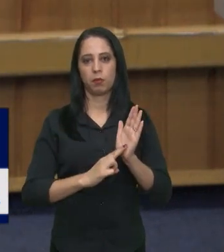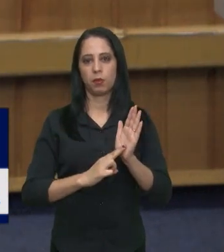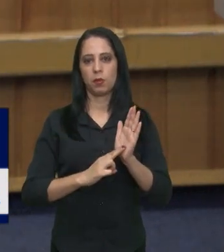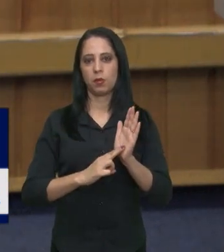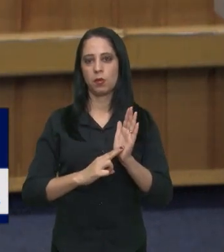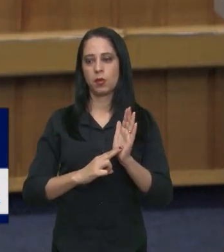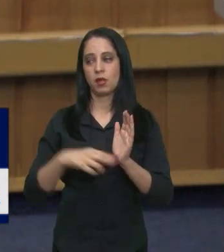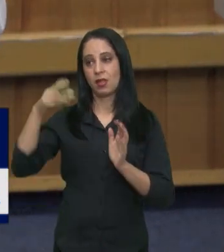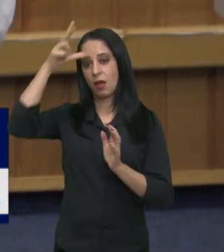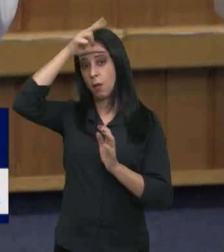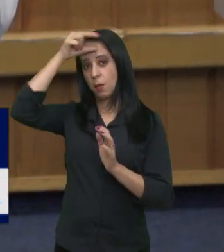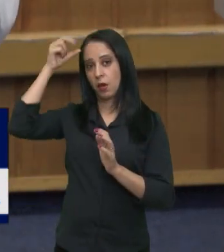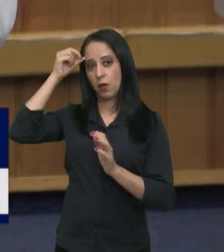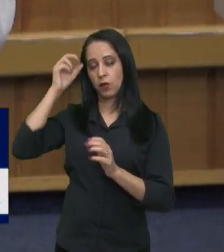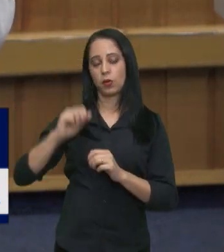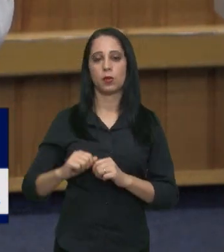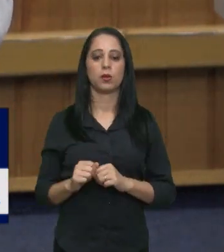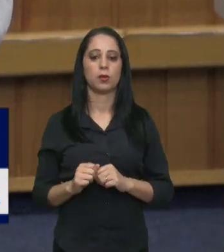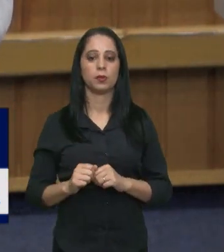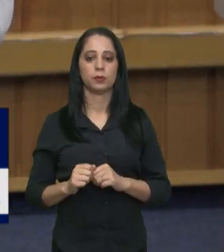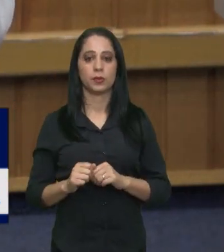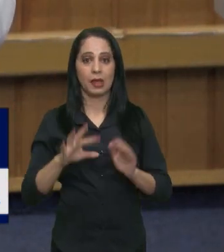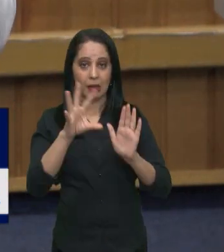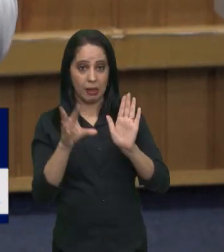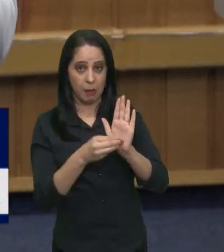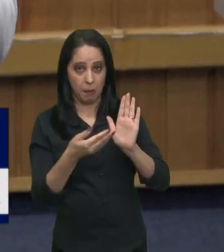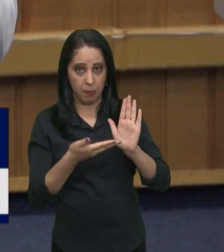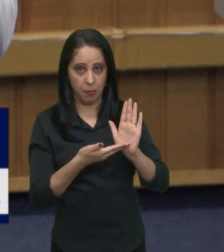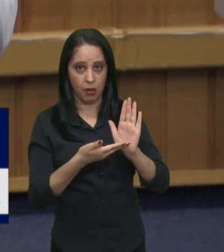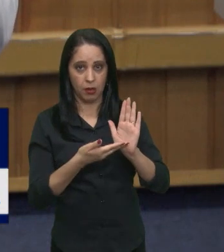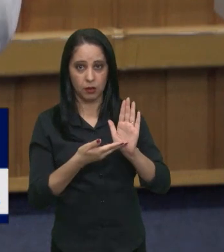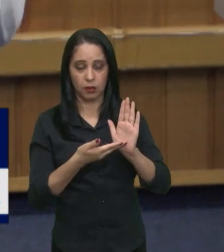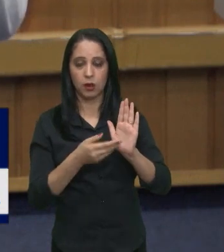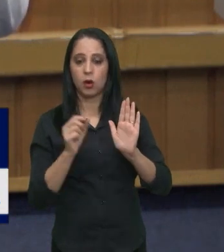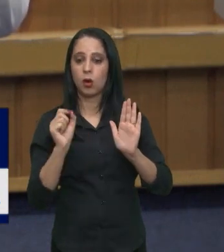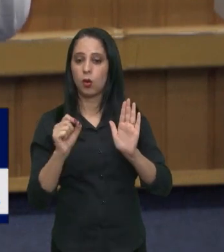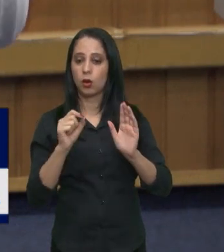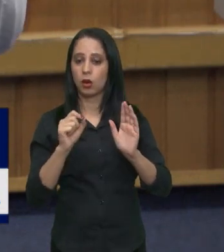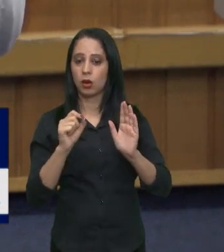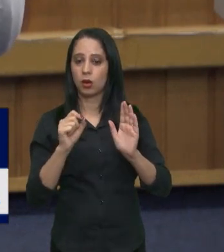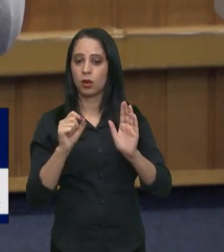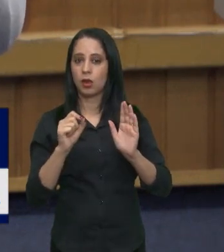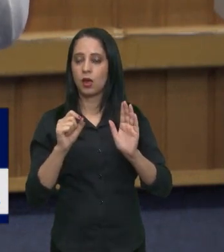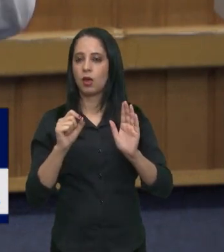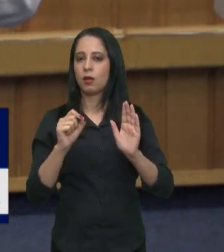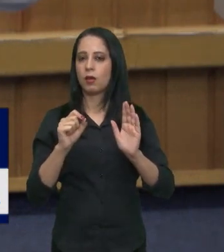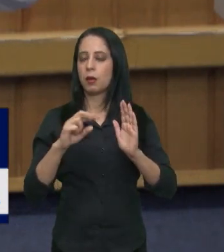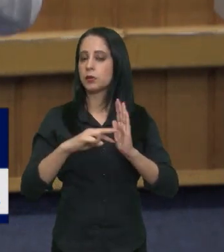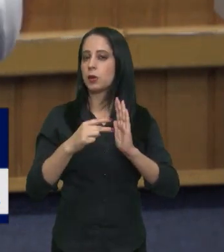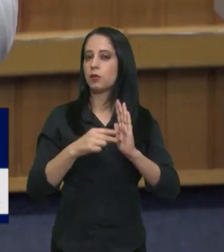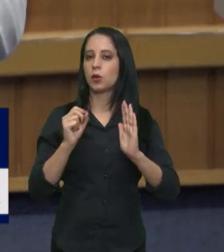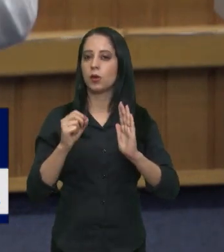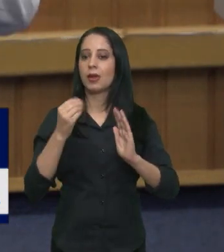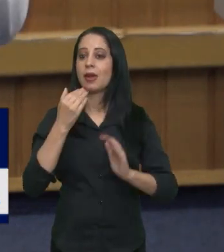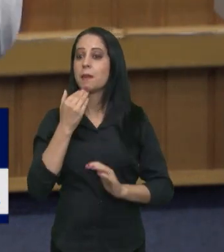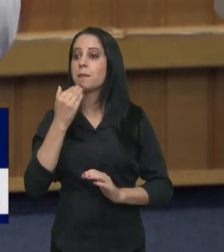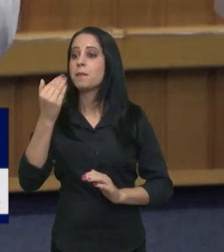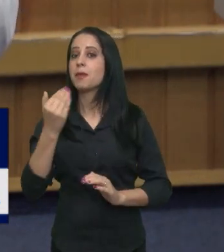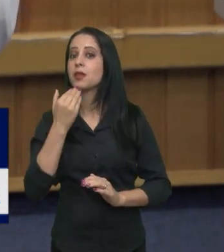Poder Executivo. Essa emenda, senhor presidente, ela corresponde àquela solicitação de diversos